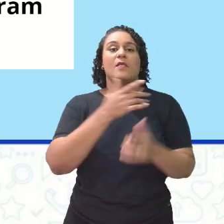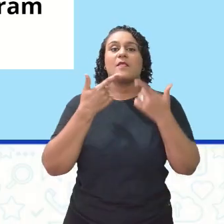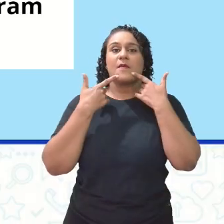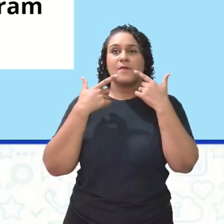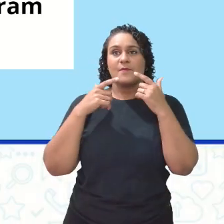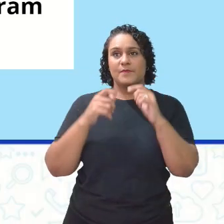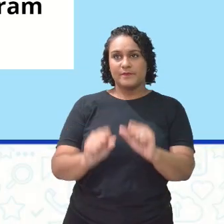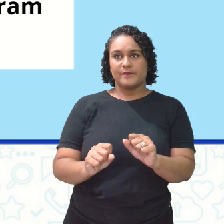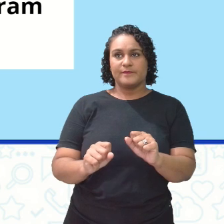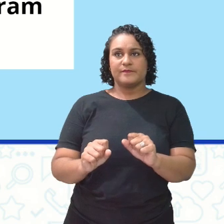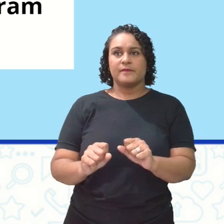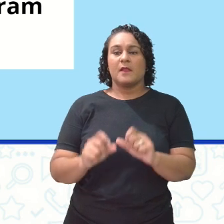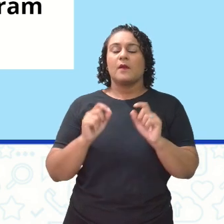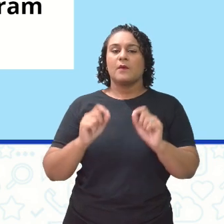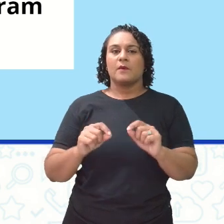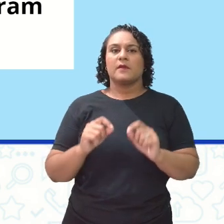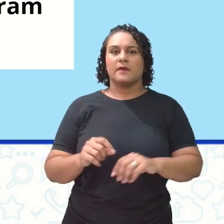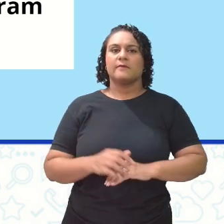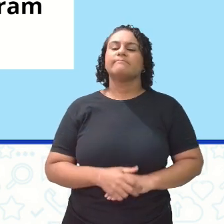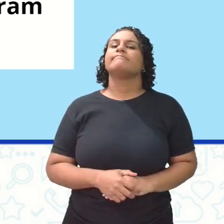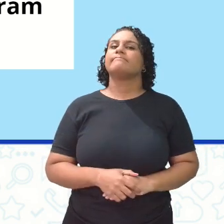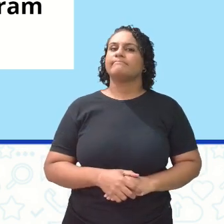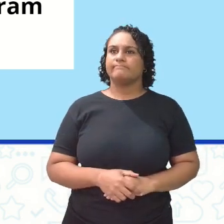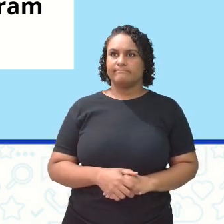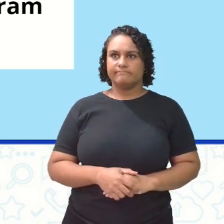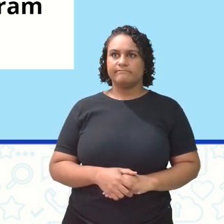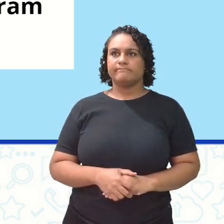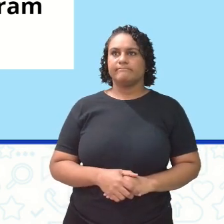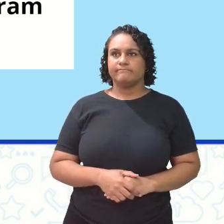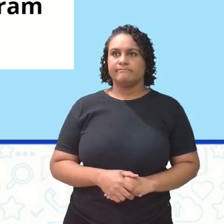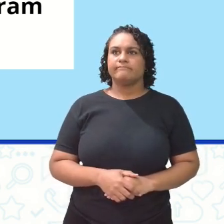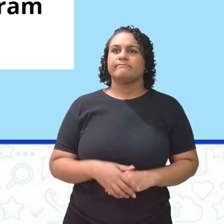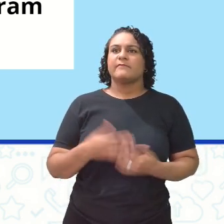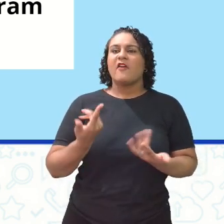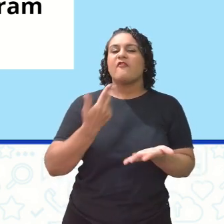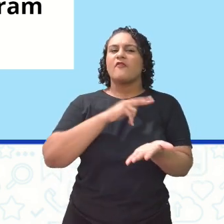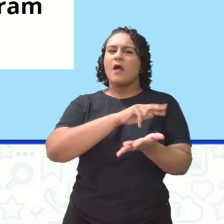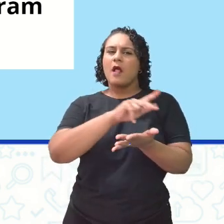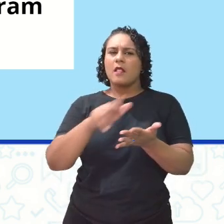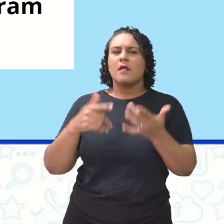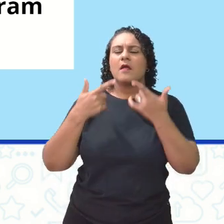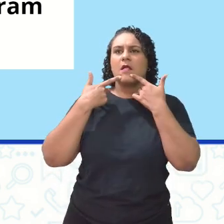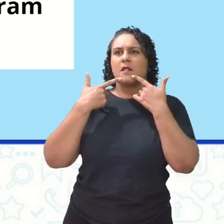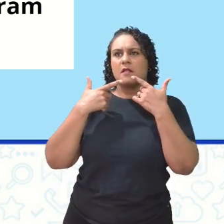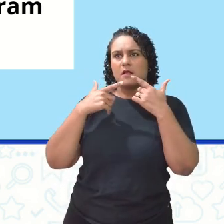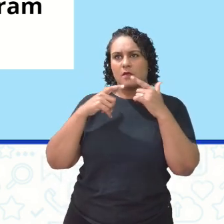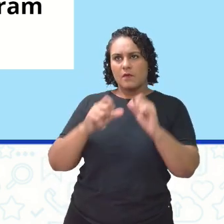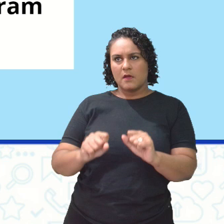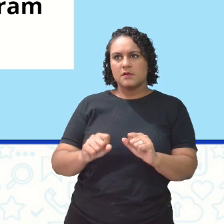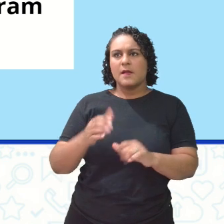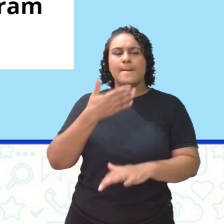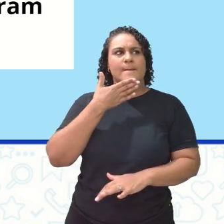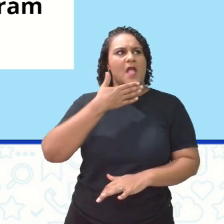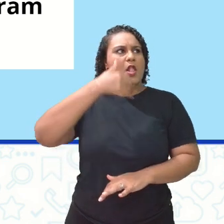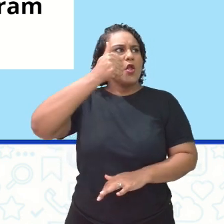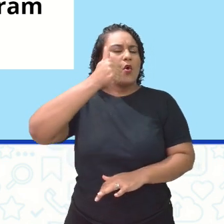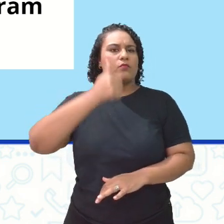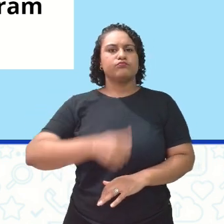Preconceito linguístico afirma que determinadas variedades linguísticas